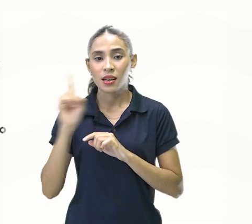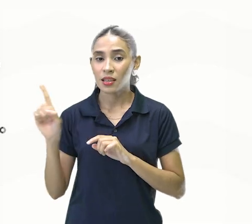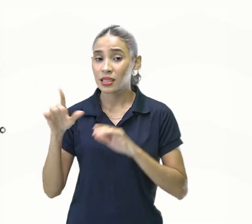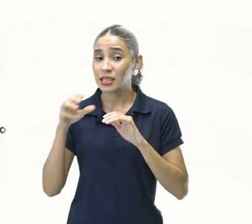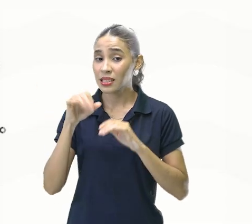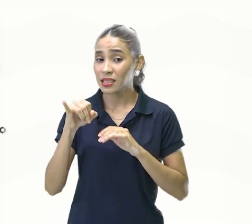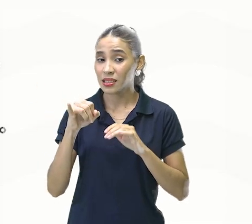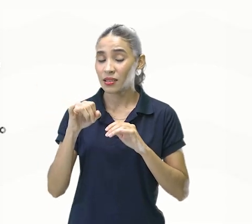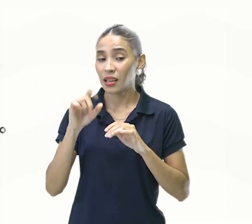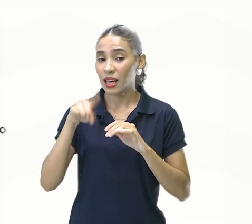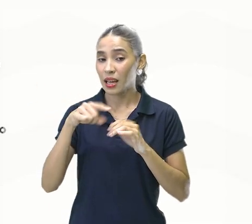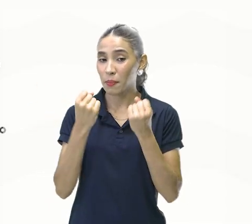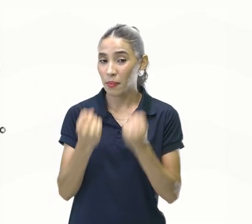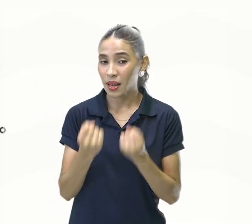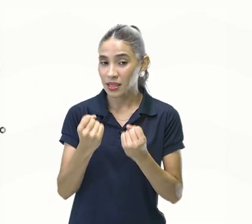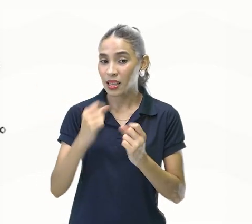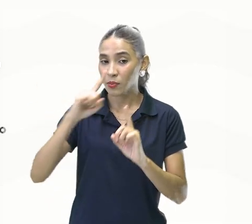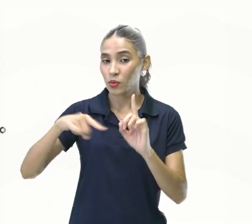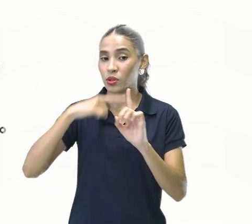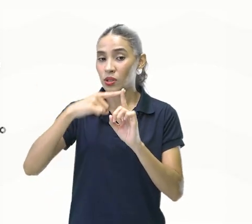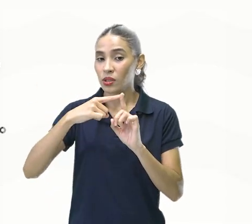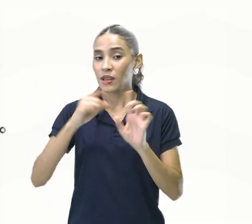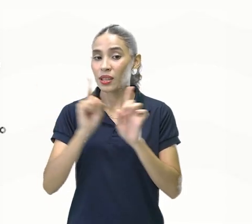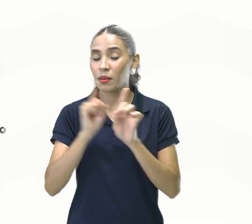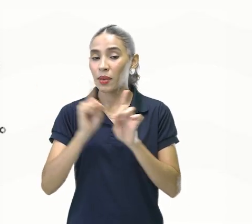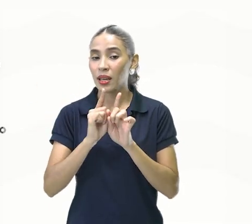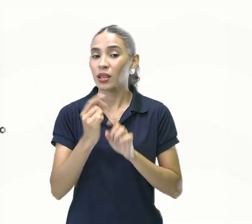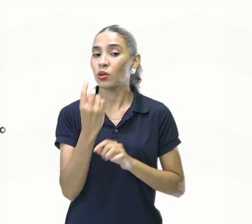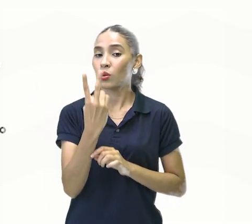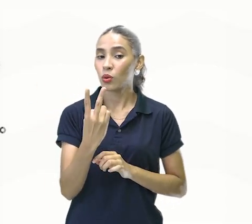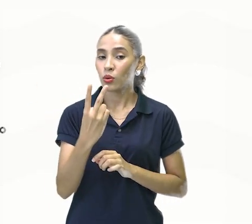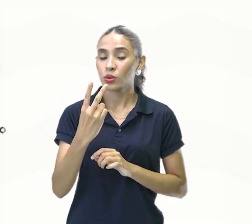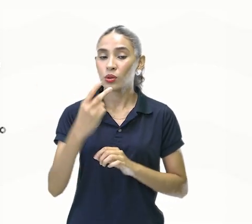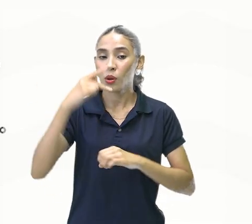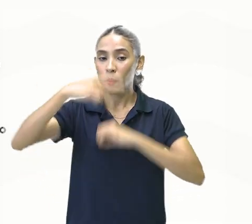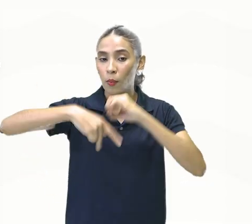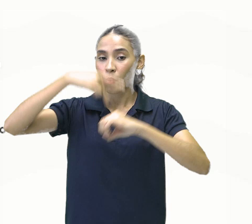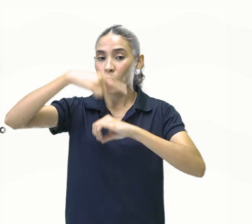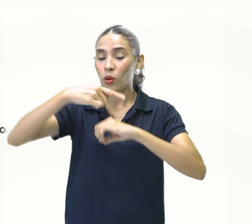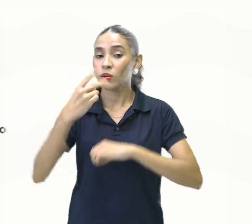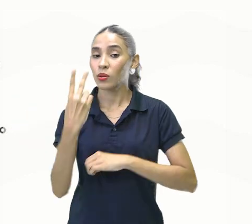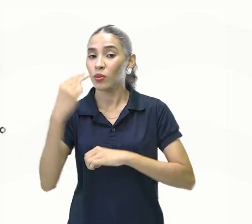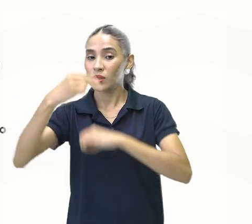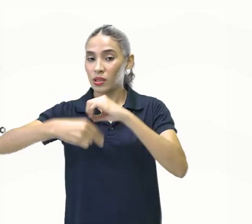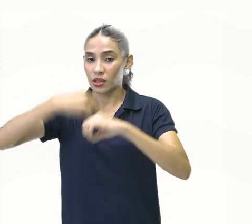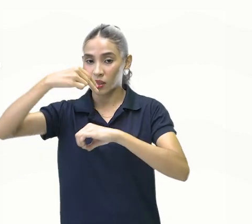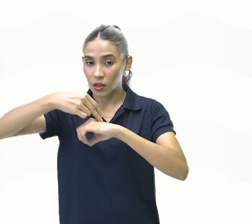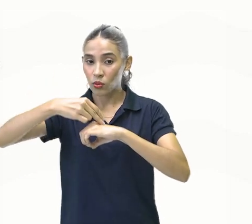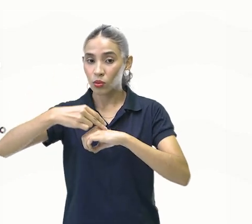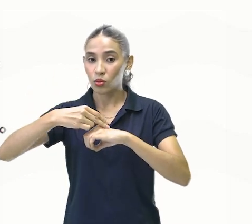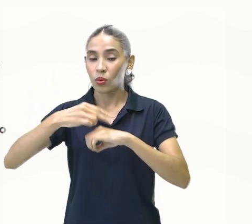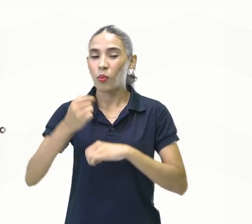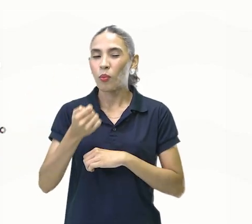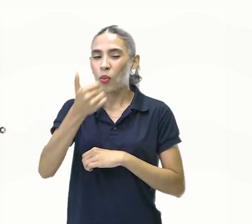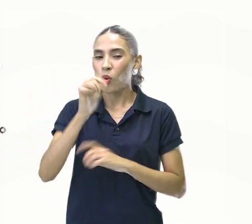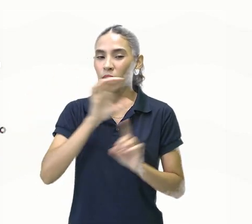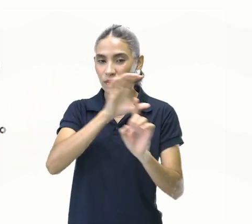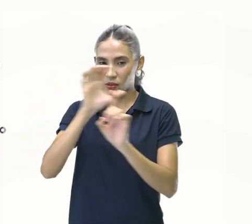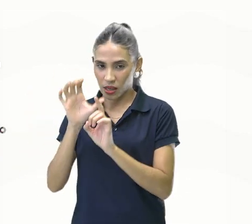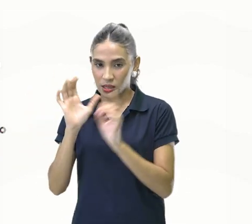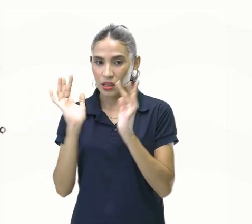são pesadas, de carga positiva e formadas por 2 prótons e 2 nêutrons, possuem pequeno poder